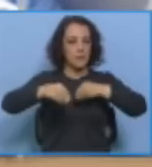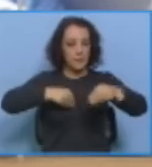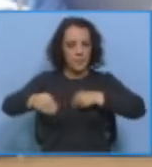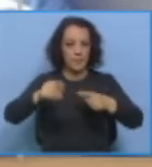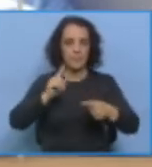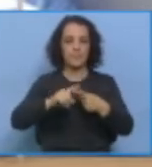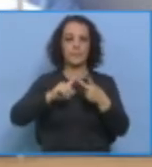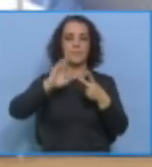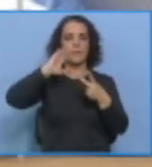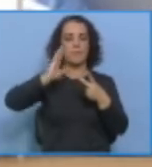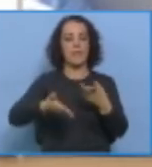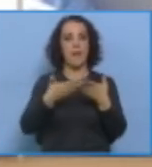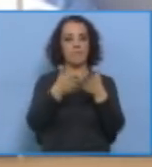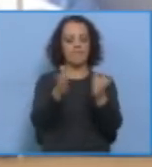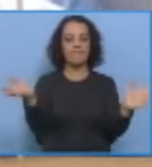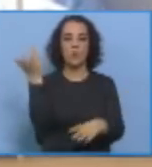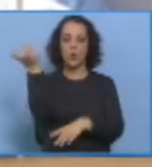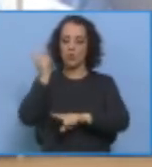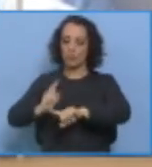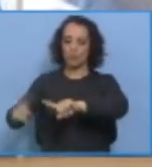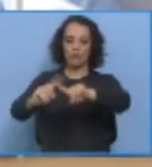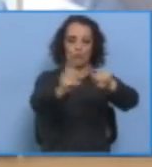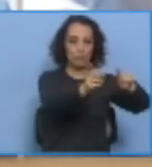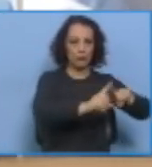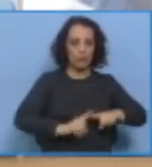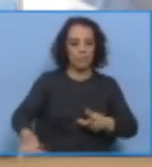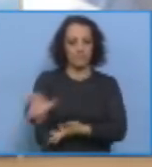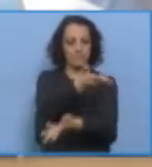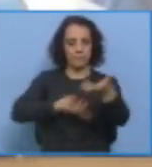de abertura, de interculturalidades, de